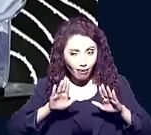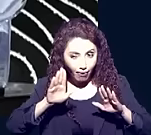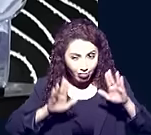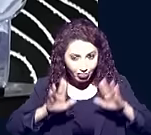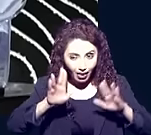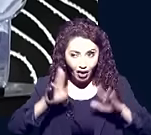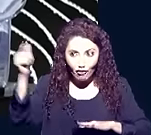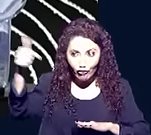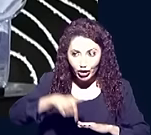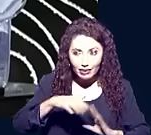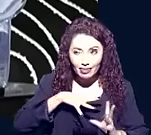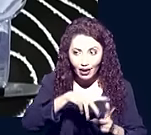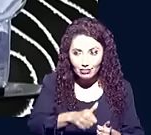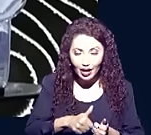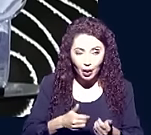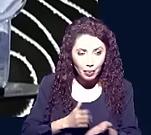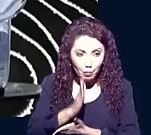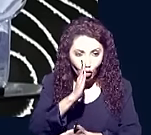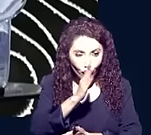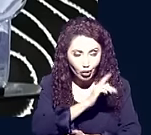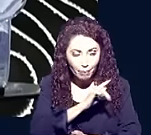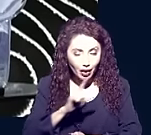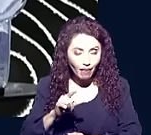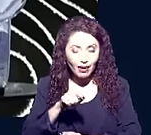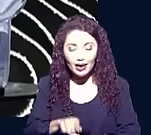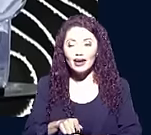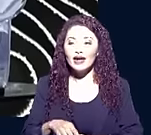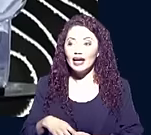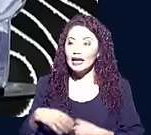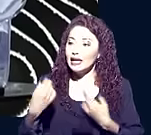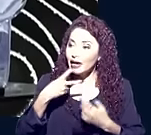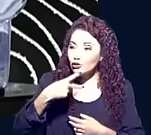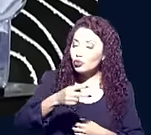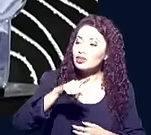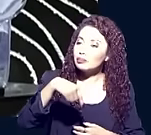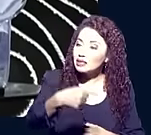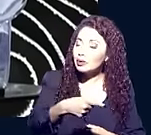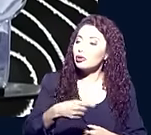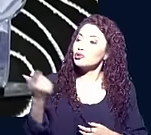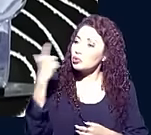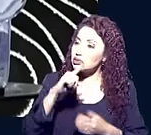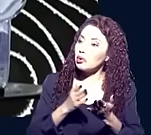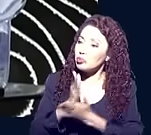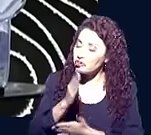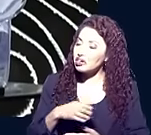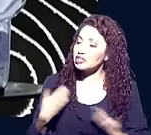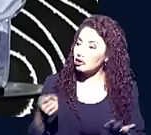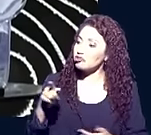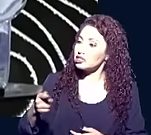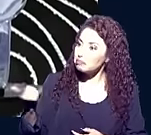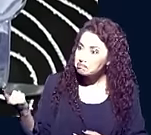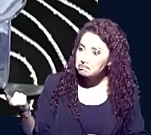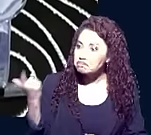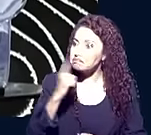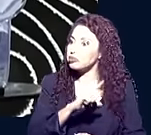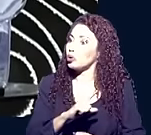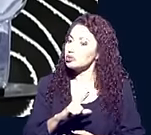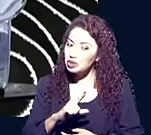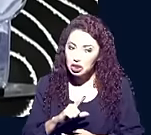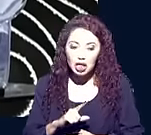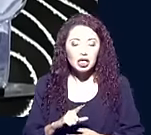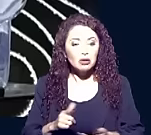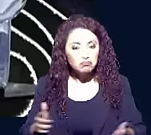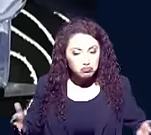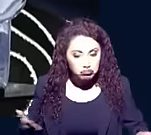ou dois dias depois tava aprovado Então realmente o senhor conseguiu mover ali montanhas para fazer com que esse texto fosse aprovado agora